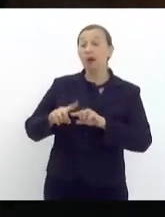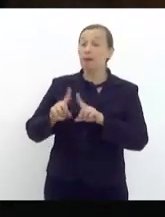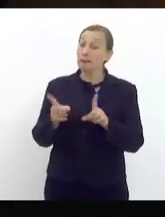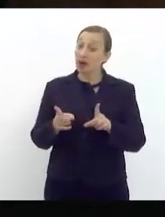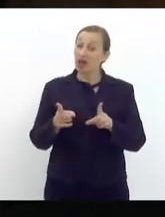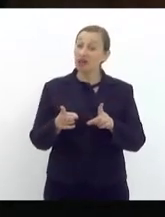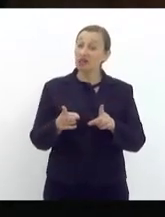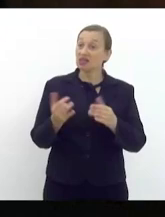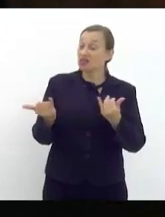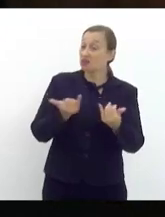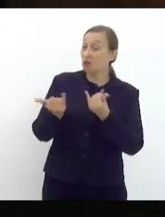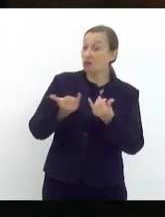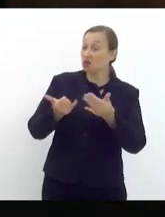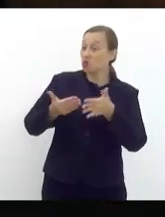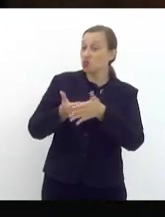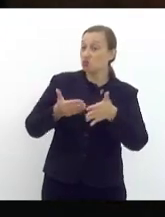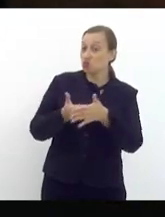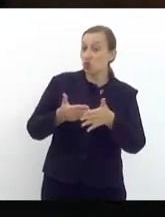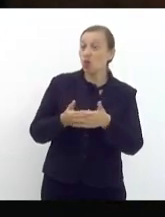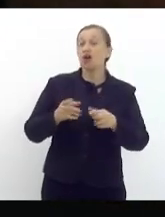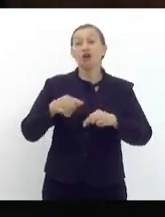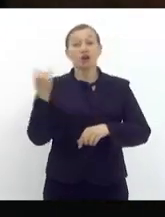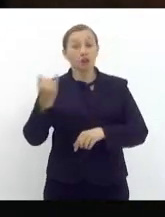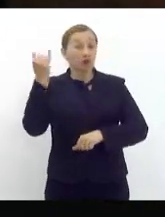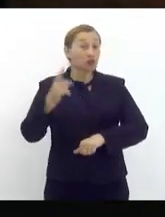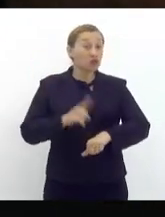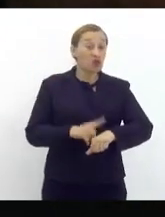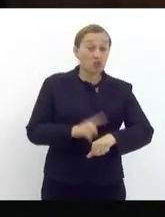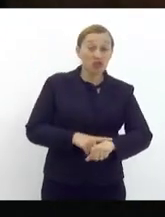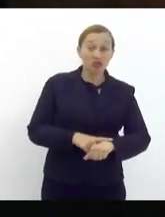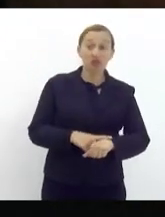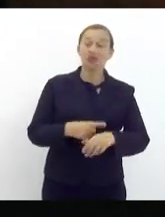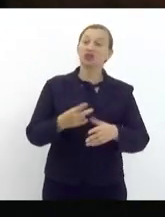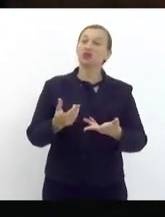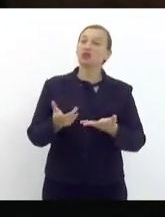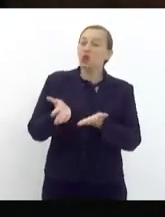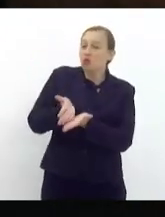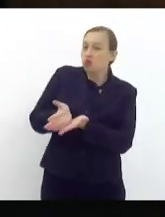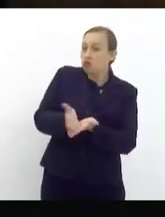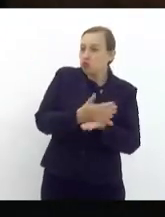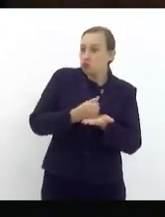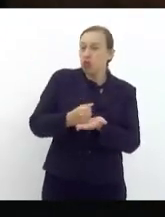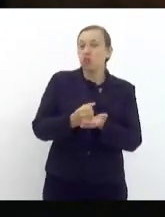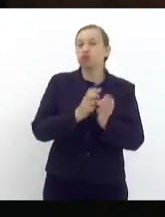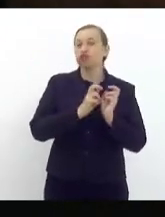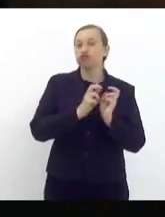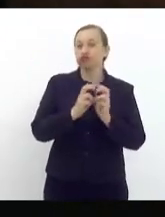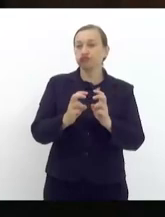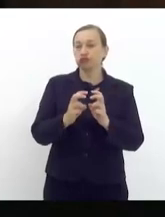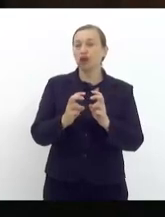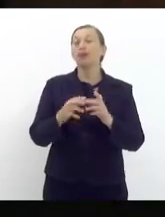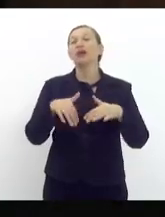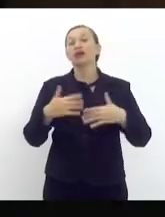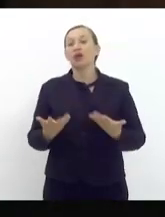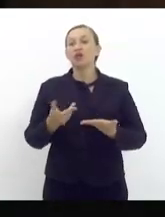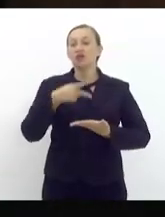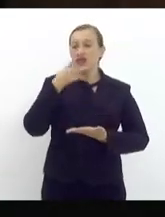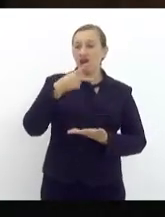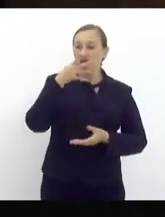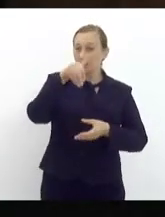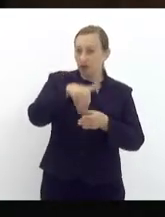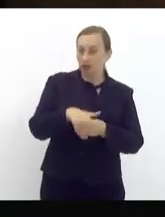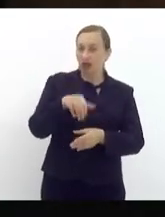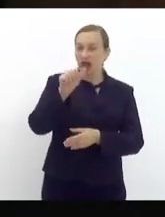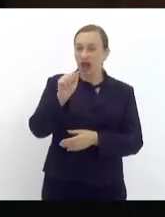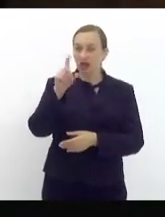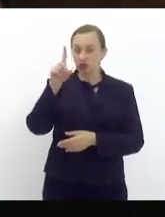as informações que eram importantes no momento que nós estávamos fazendo o levantamento da ferrovia. Então, dizer que votar no